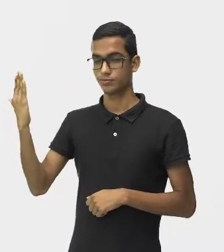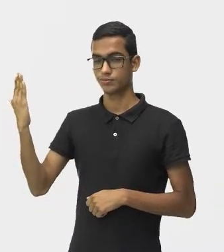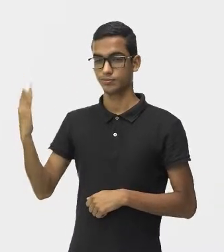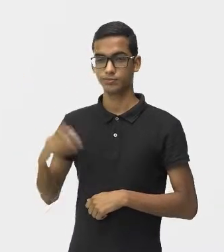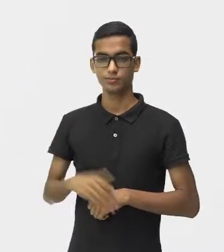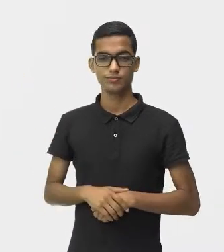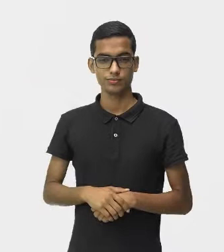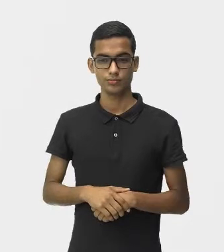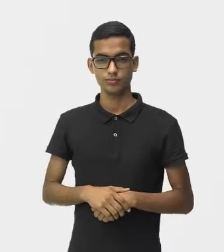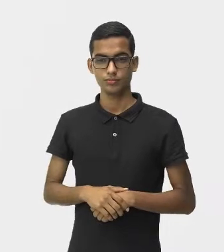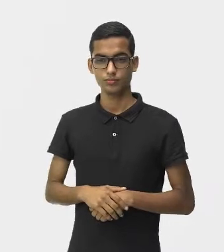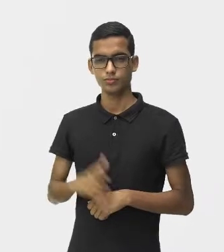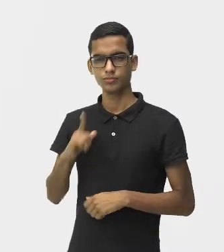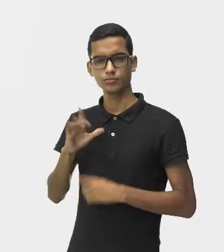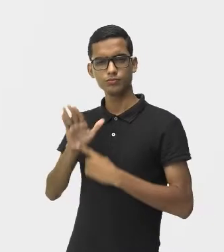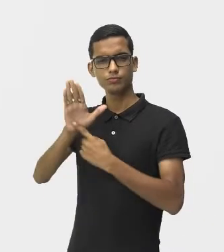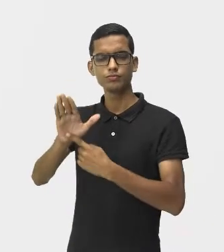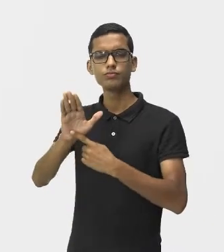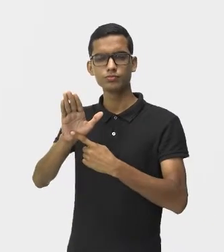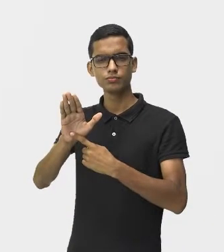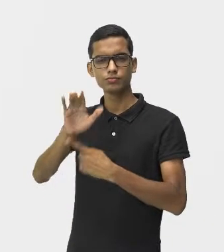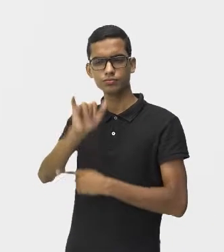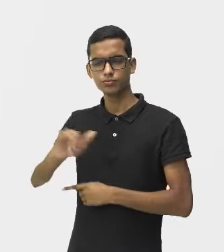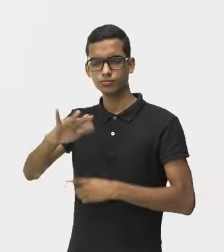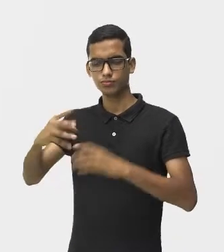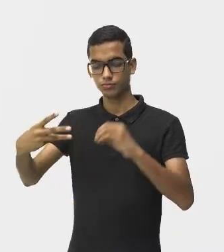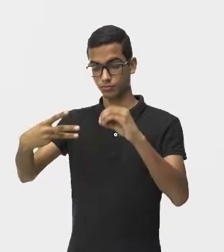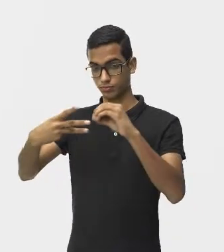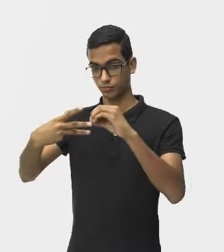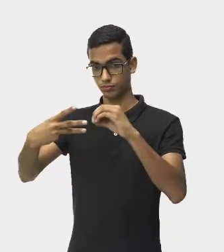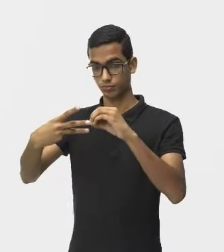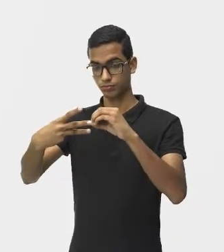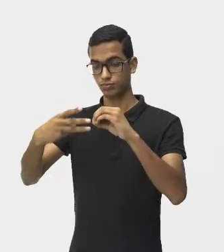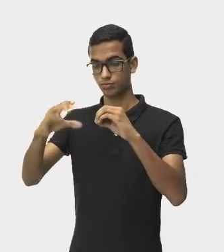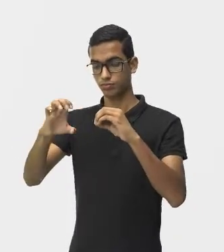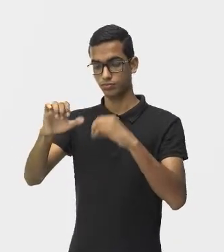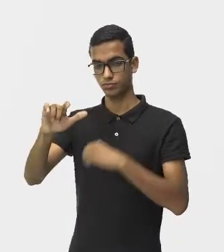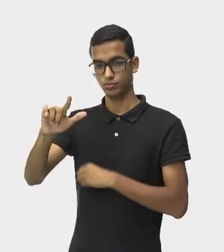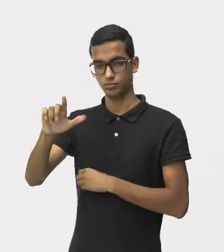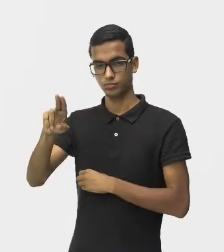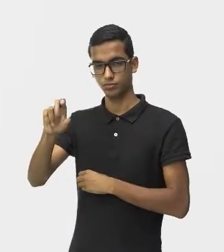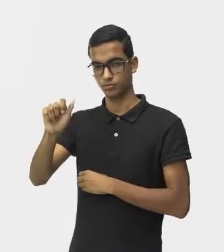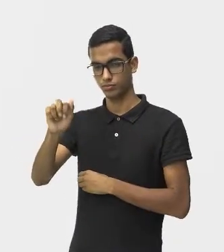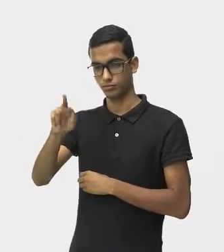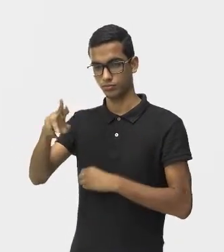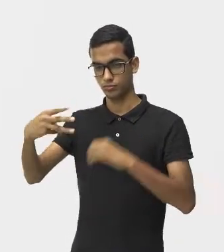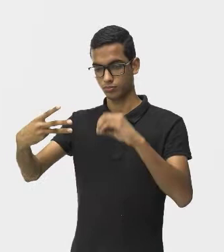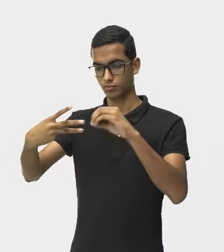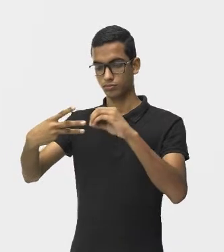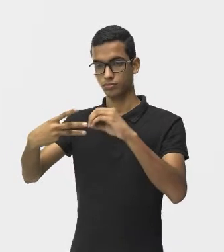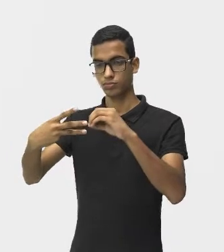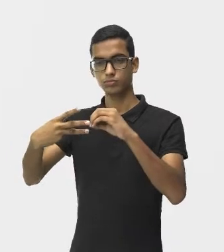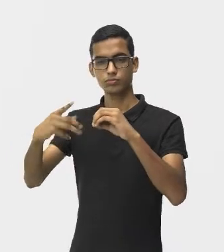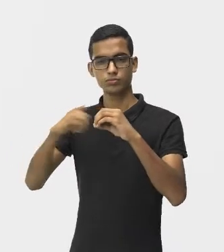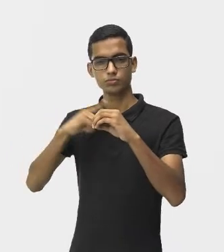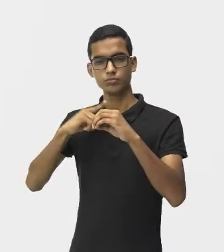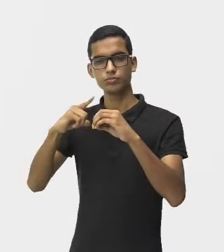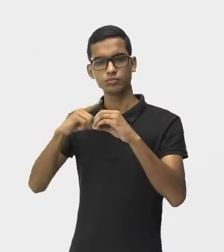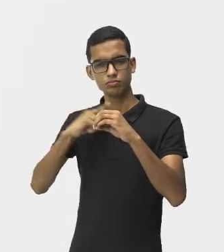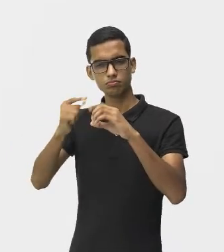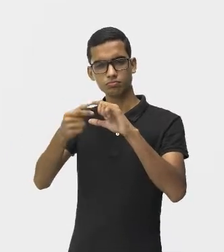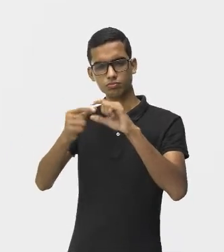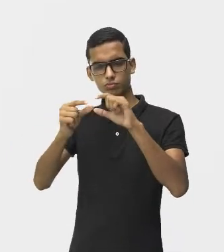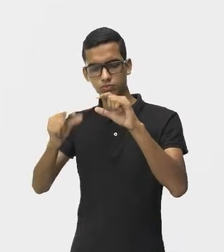gente a imagem de uma célula, né? A gente sabe que a célula, ela compõe ali suas organelas, tem o